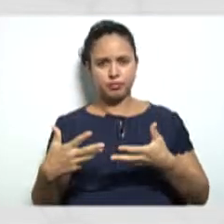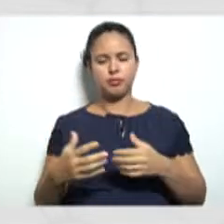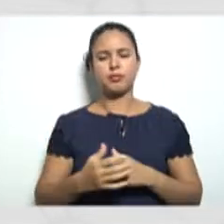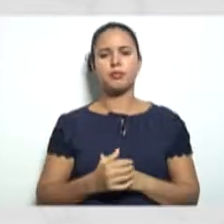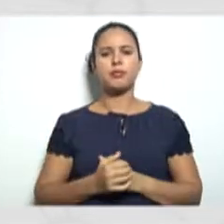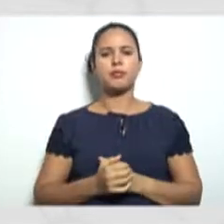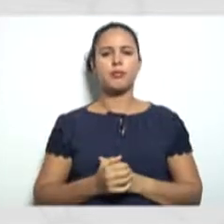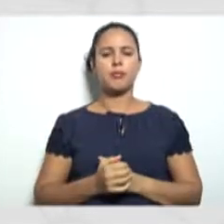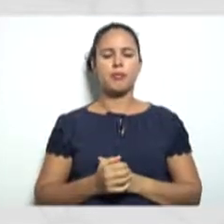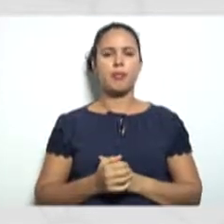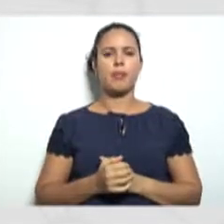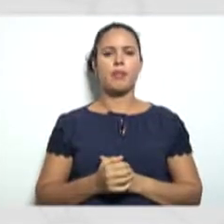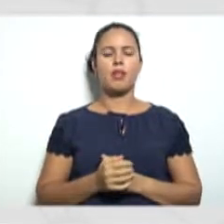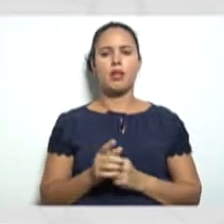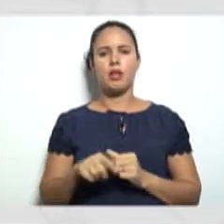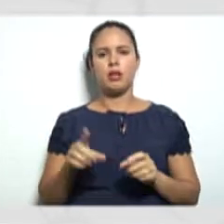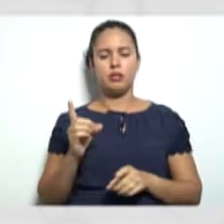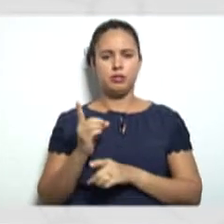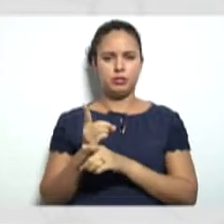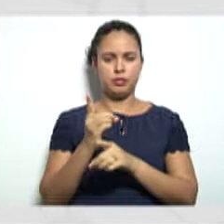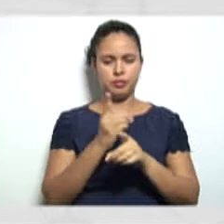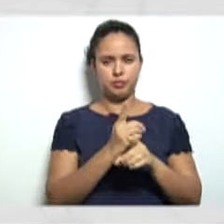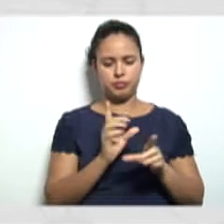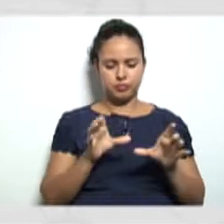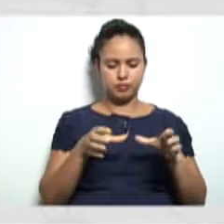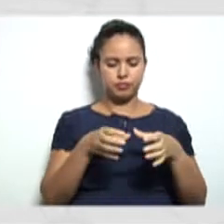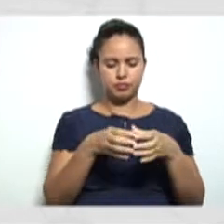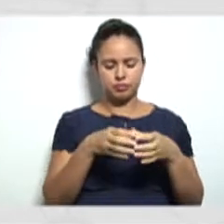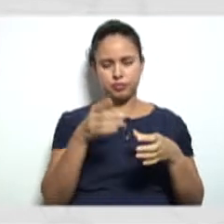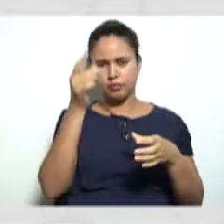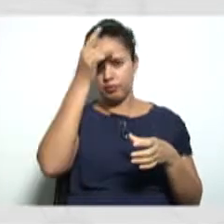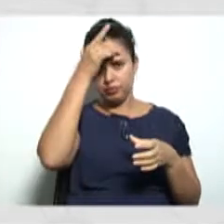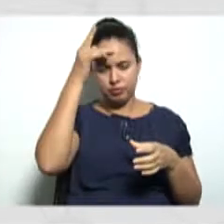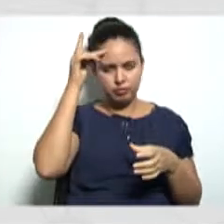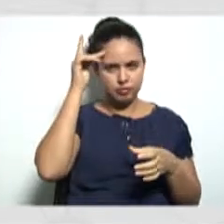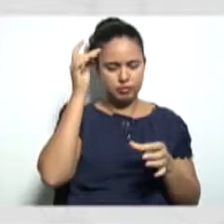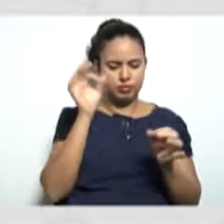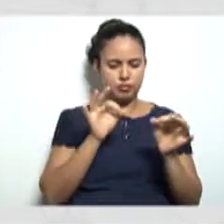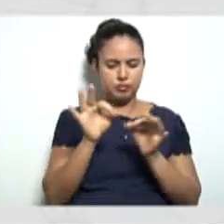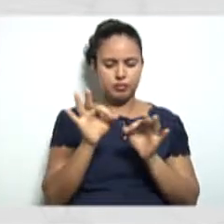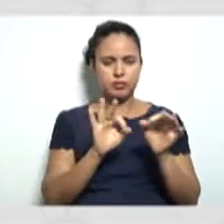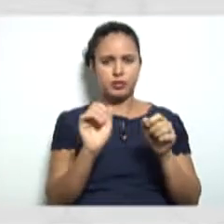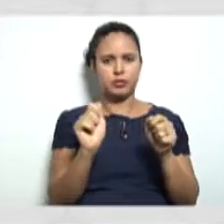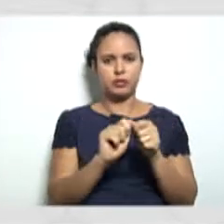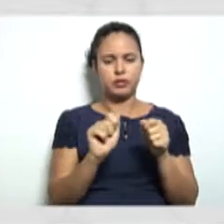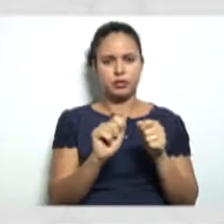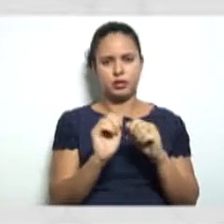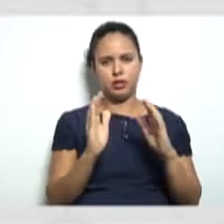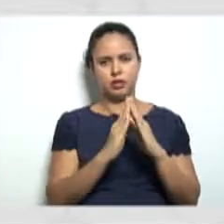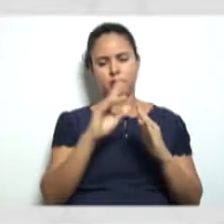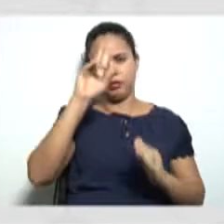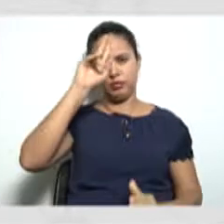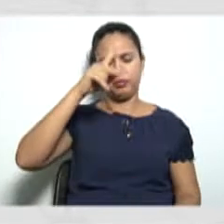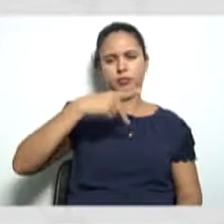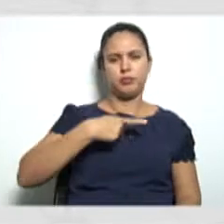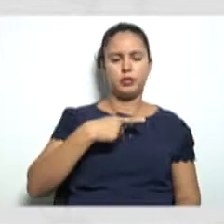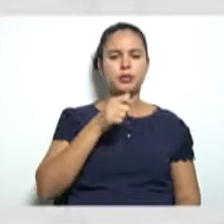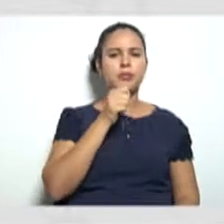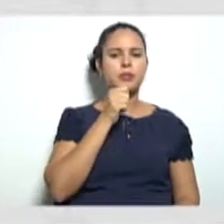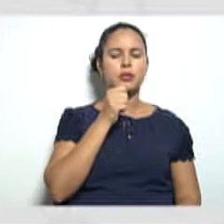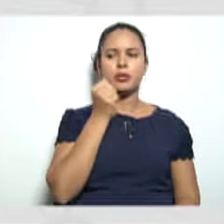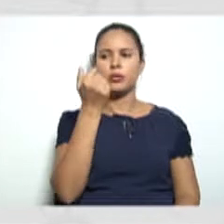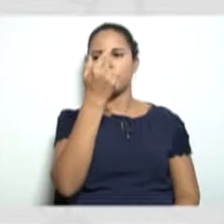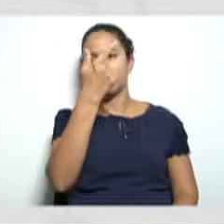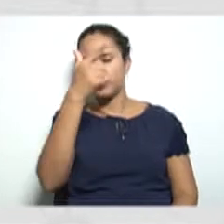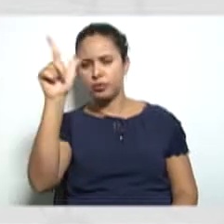é aquele que a gente encontra um grupo de pessoas que se organiza para construir a casa própria, sem intermediários e